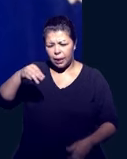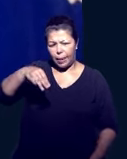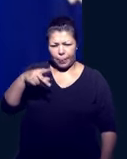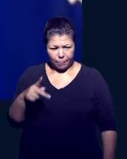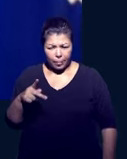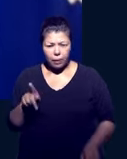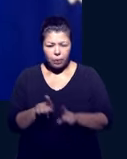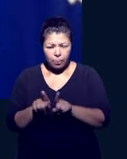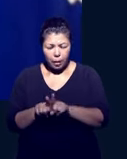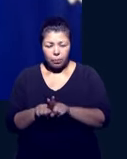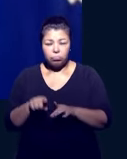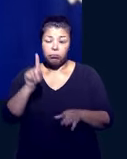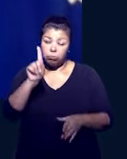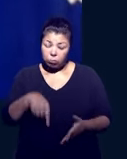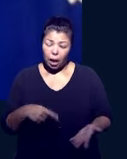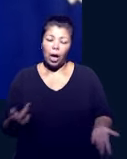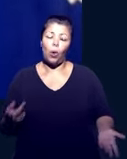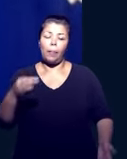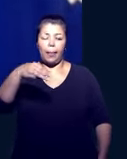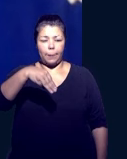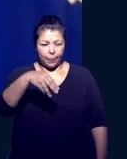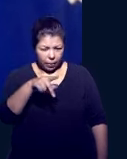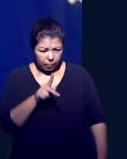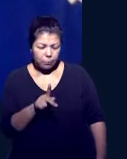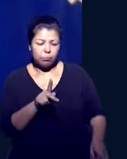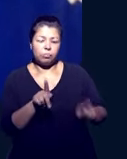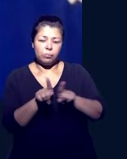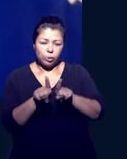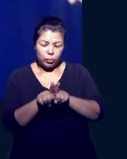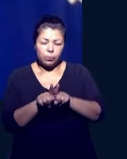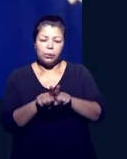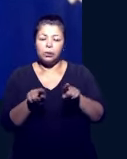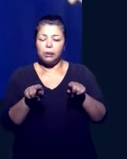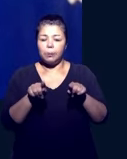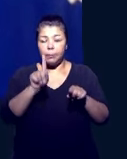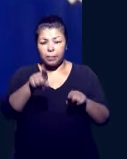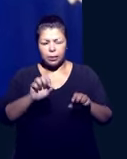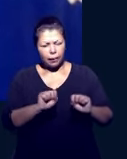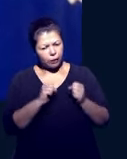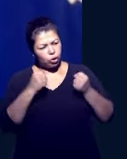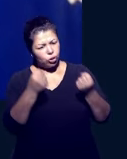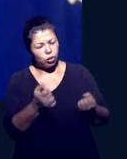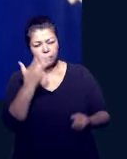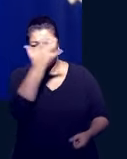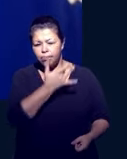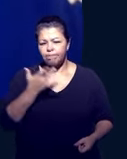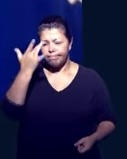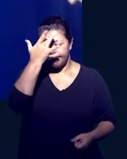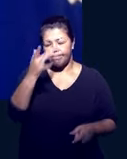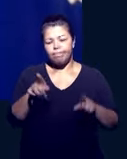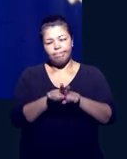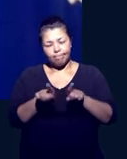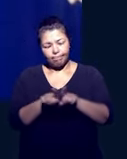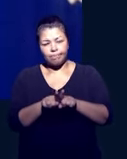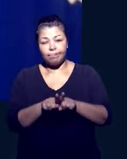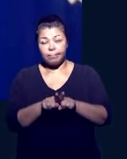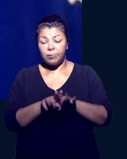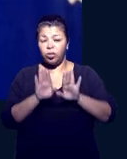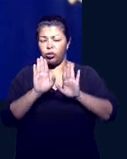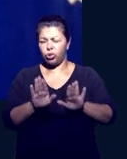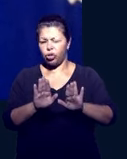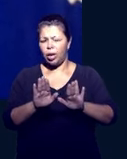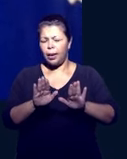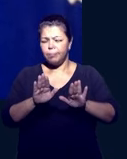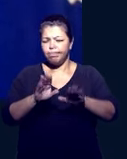essa é uma Medida Provisória muito defendida pelo Ministro Fernando hadad pela equipe Econômica ela ainda está em vias de ser